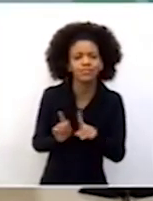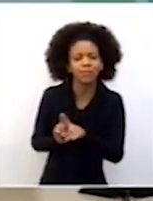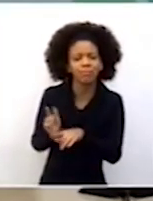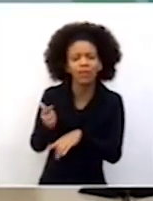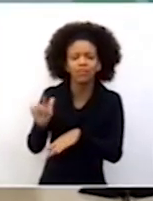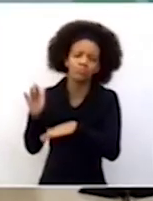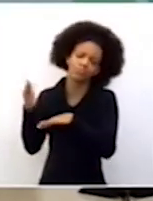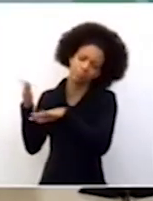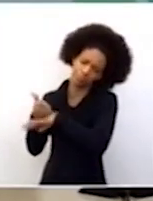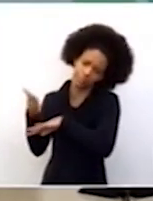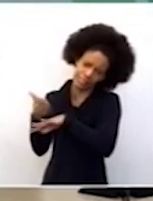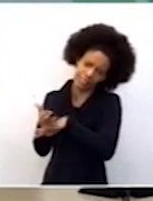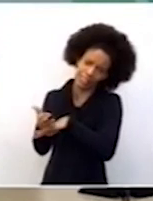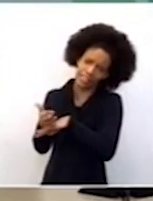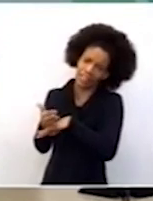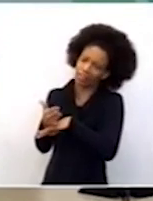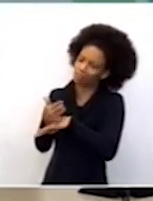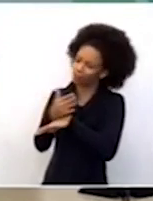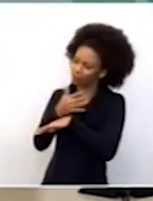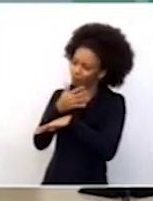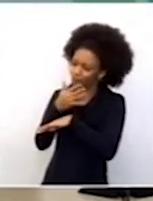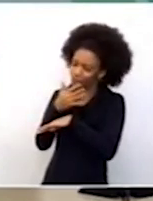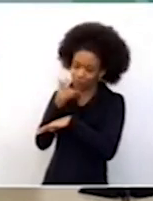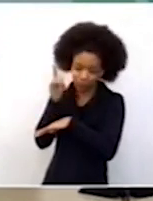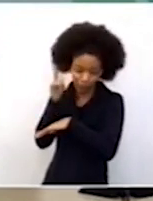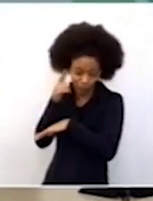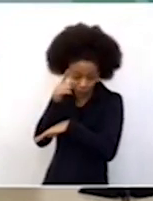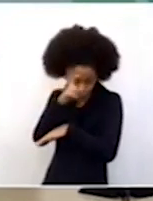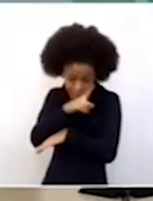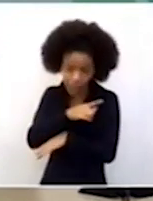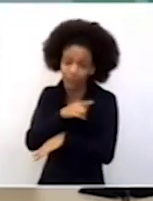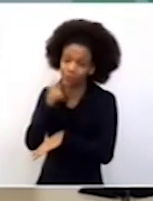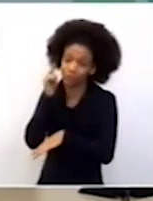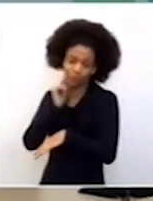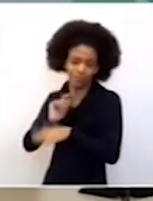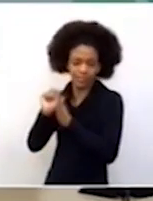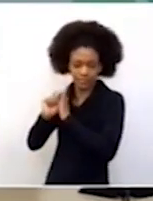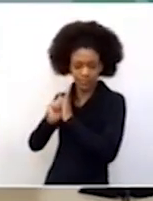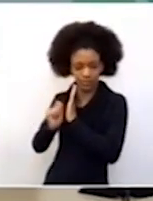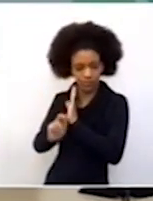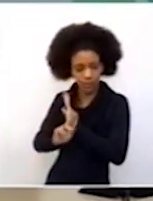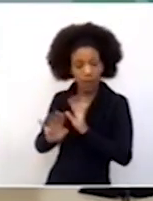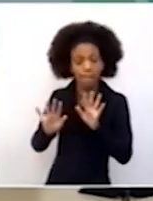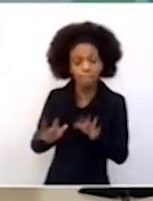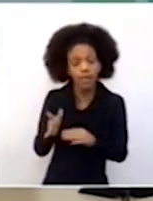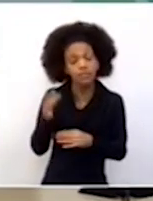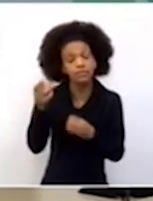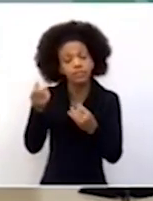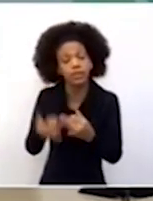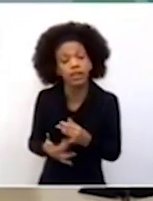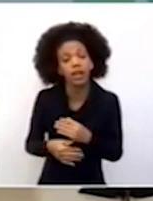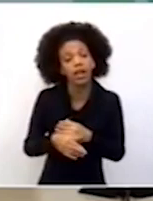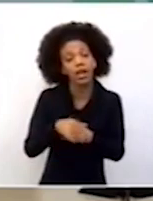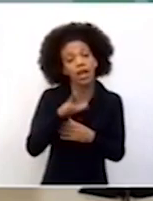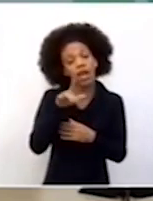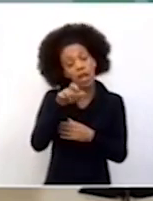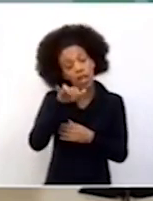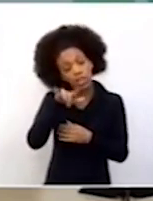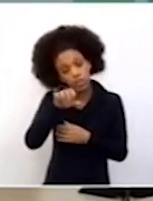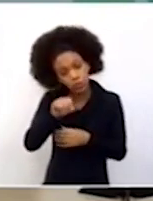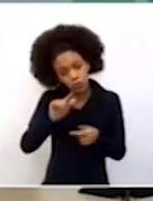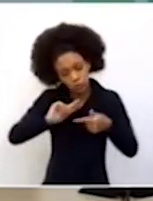eu não consegui anotar os nomes, tá? Então, falaram sobre eixo de simetria, reta